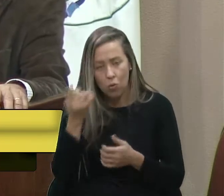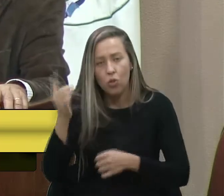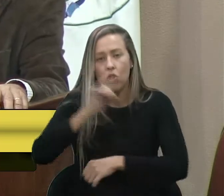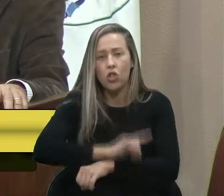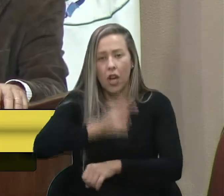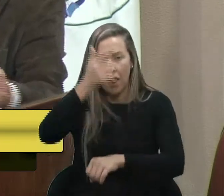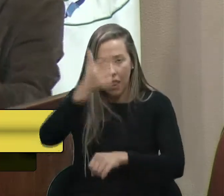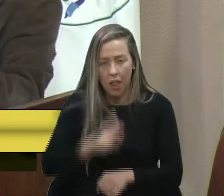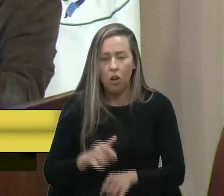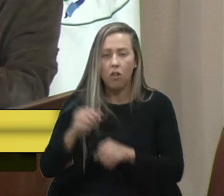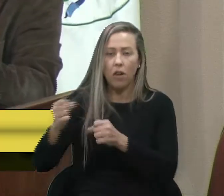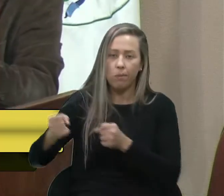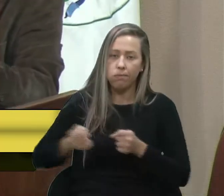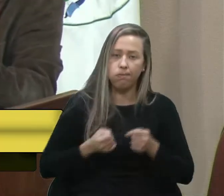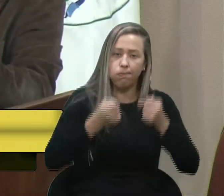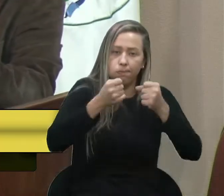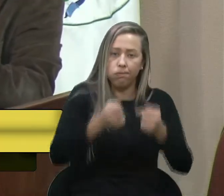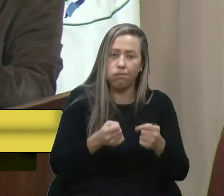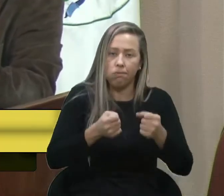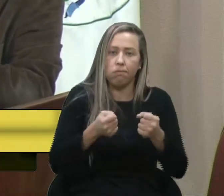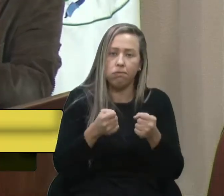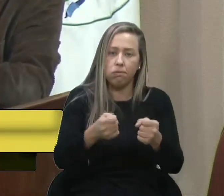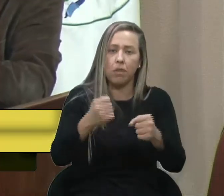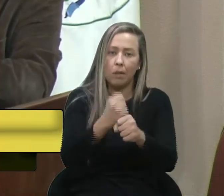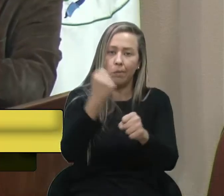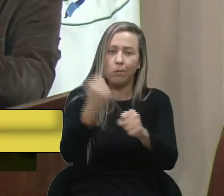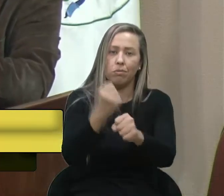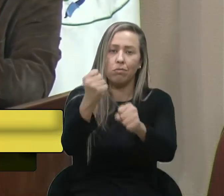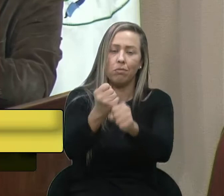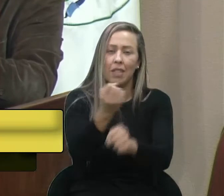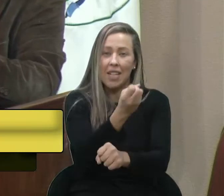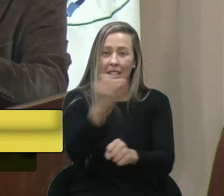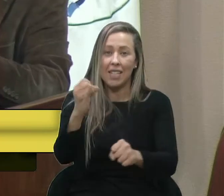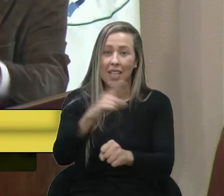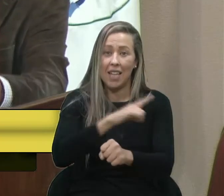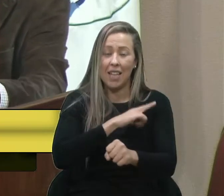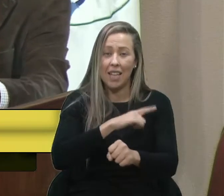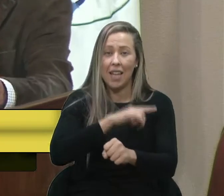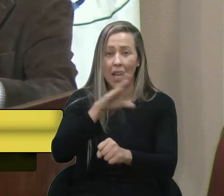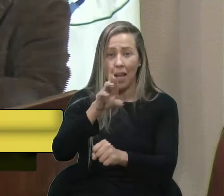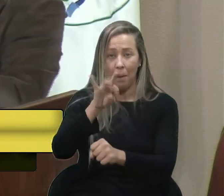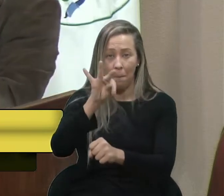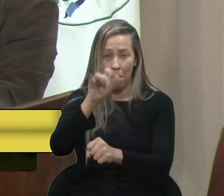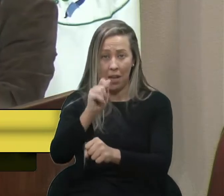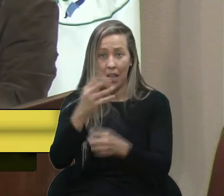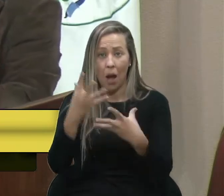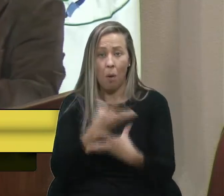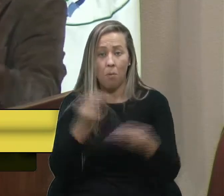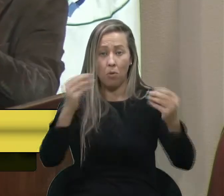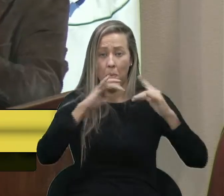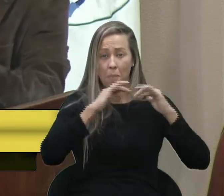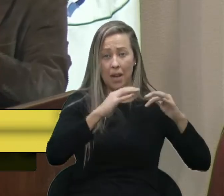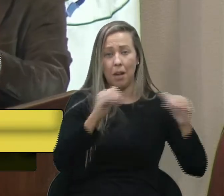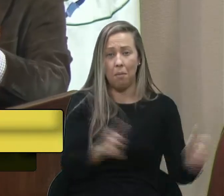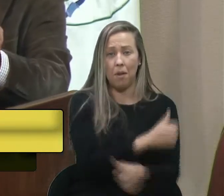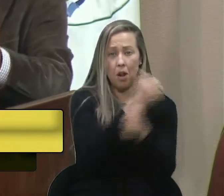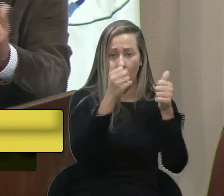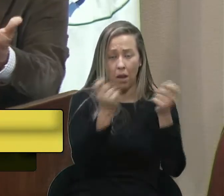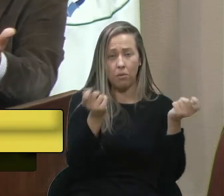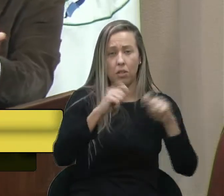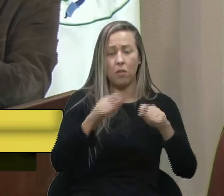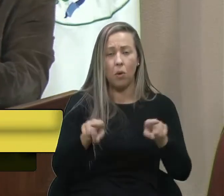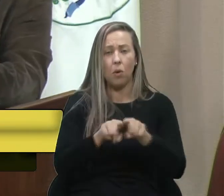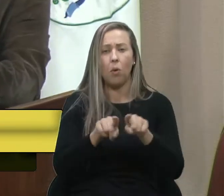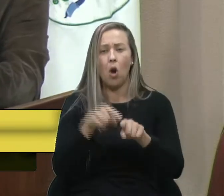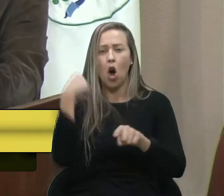com a infraestrutura, tudo de novo, teria. Então, o dia que puder ter brita em abundância, estrutura melhor, maquinário melhor, e poder dar talvez